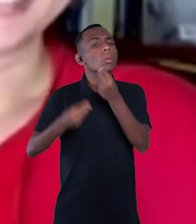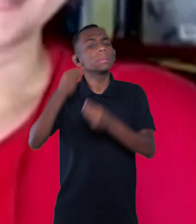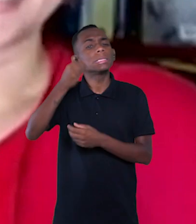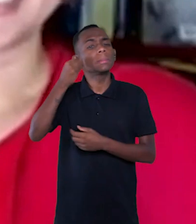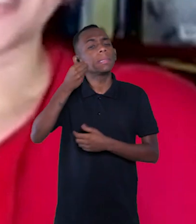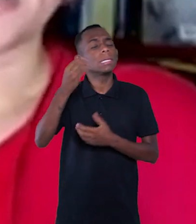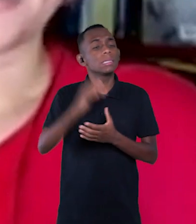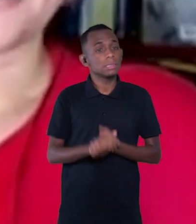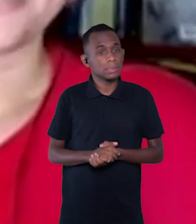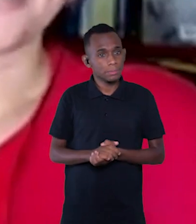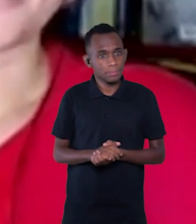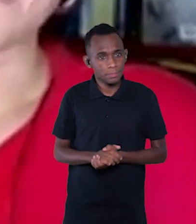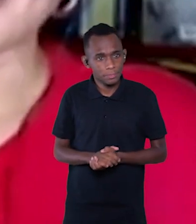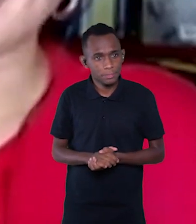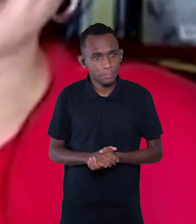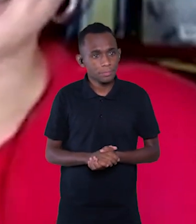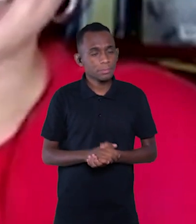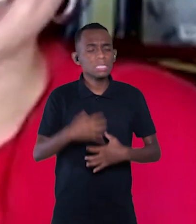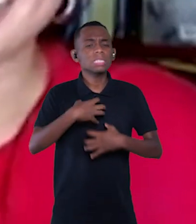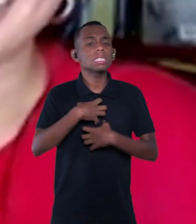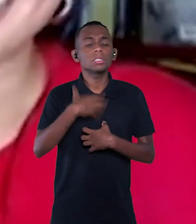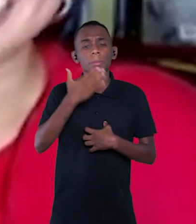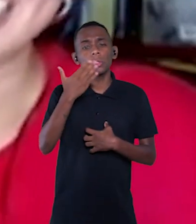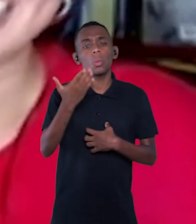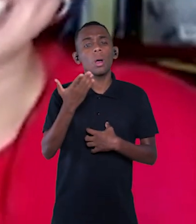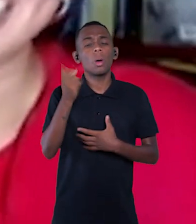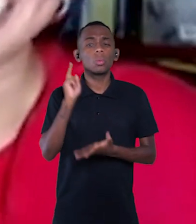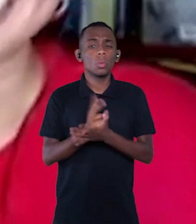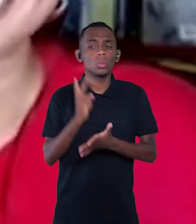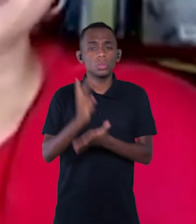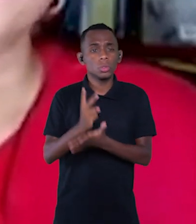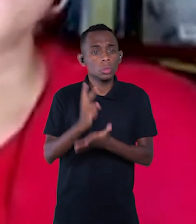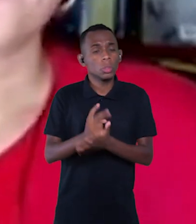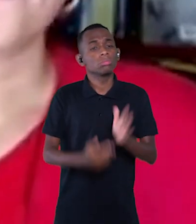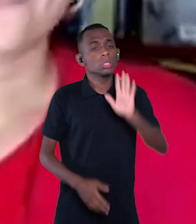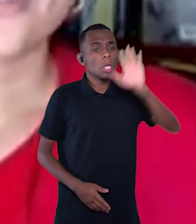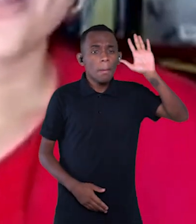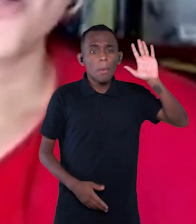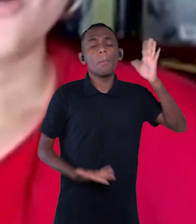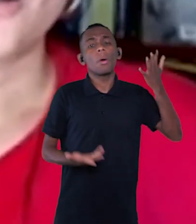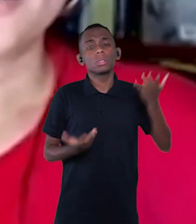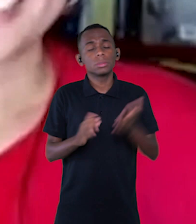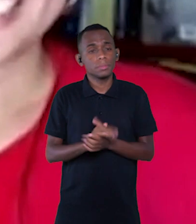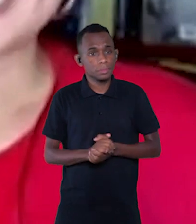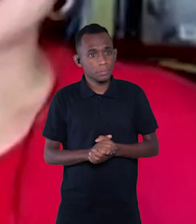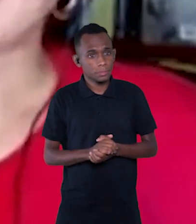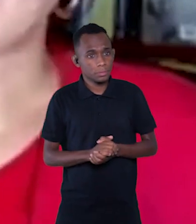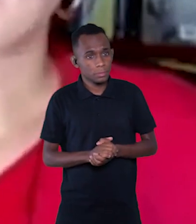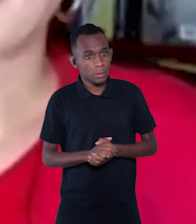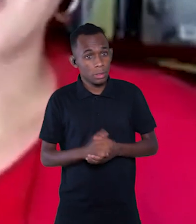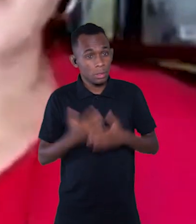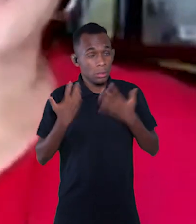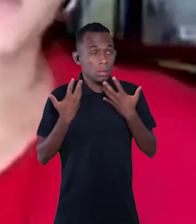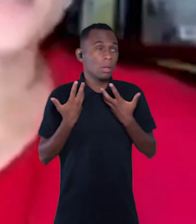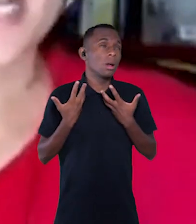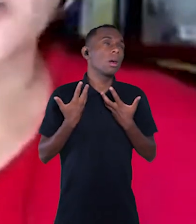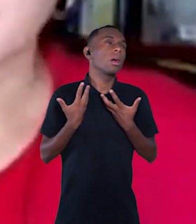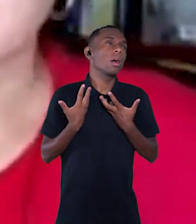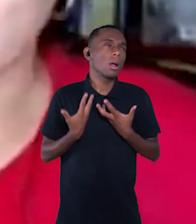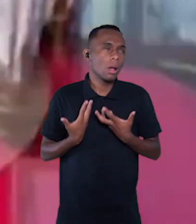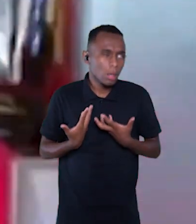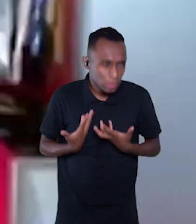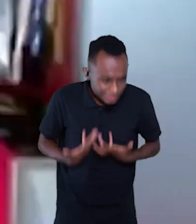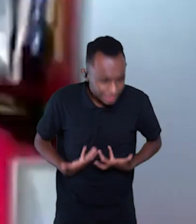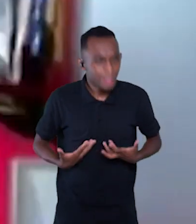votos. O que você leva, assim, né? O que fica em você dessa campanha, dessa Fica eleição? Um